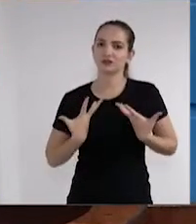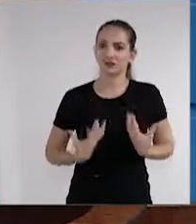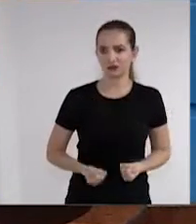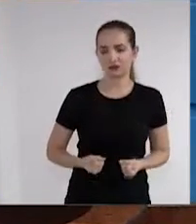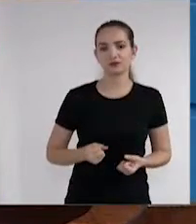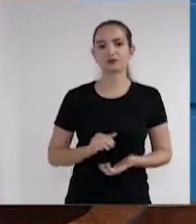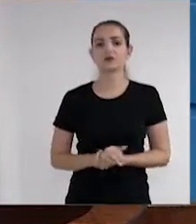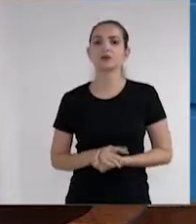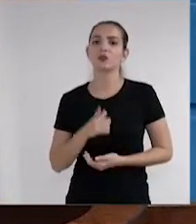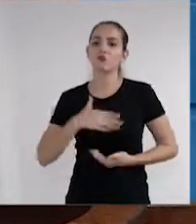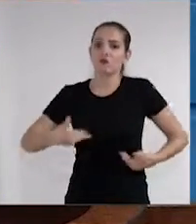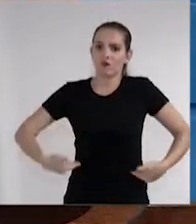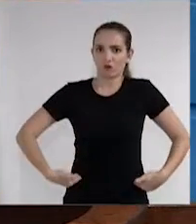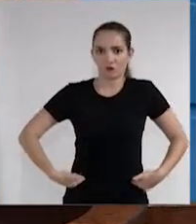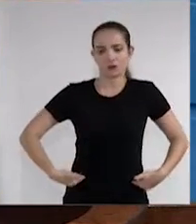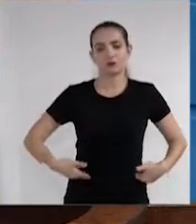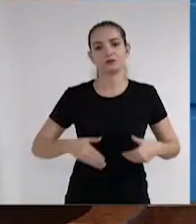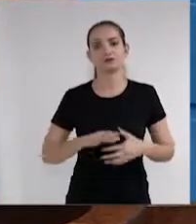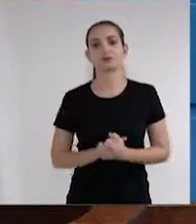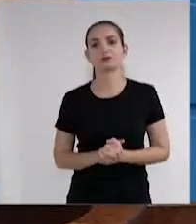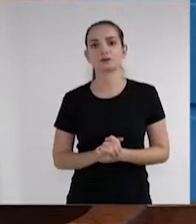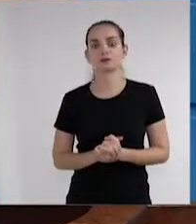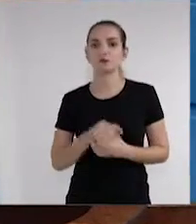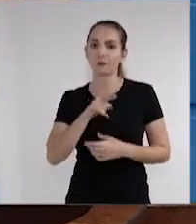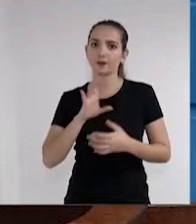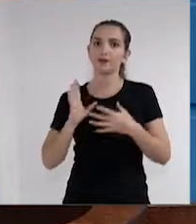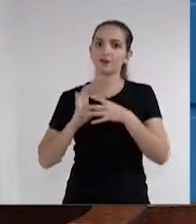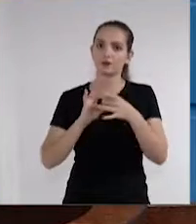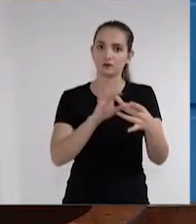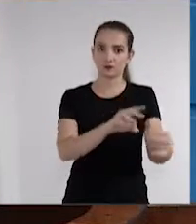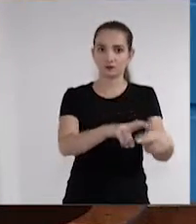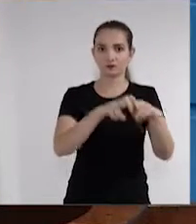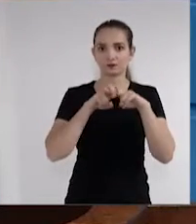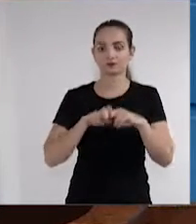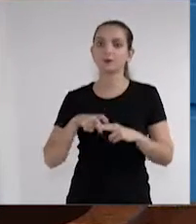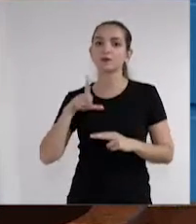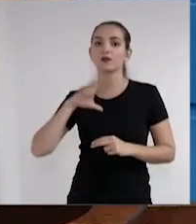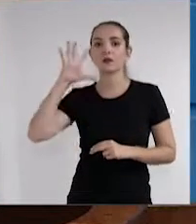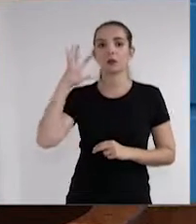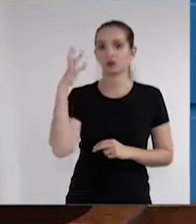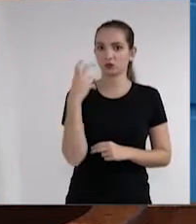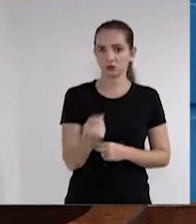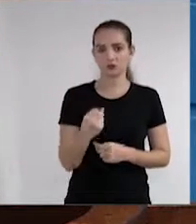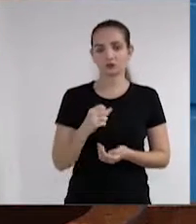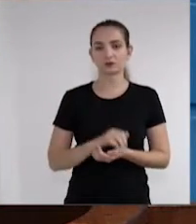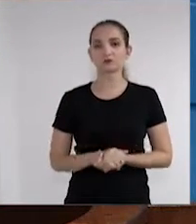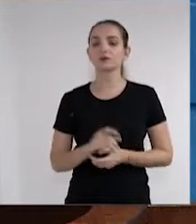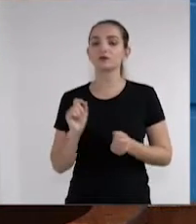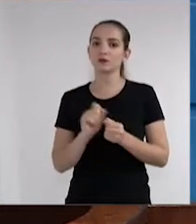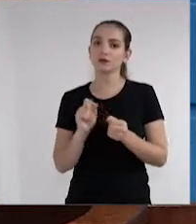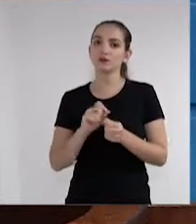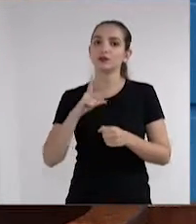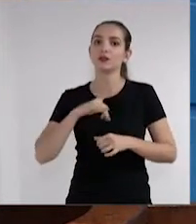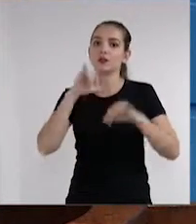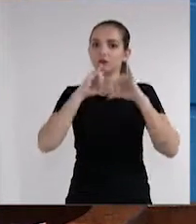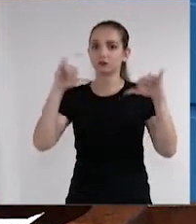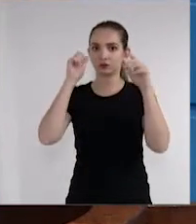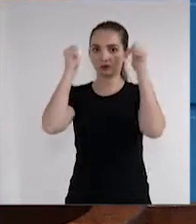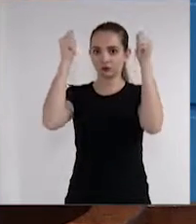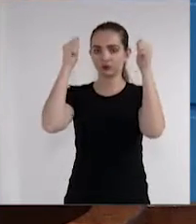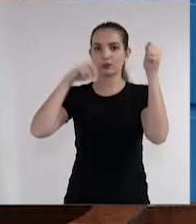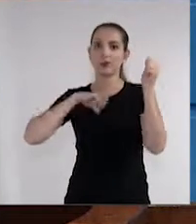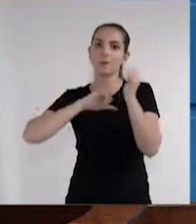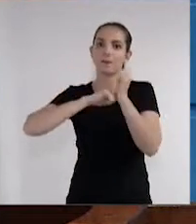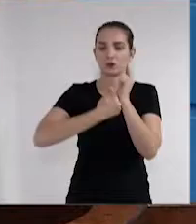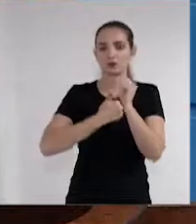estão famintas, né? E, nesse aspecto, então, eles resolveram fazer uma manifestação de um